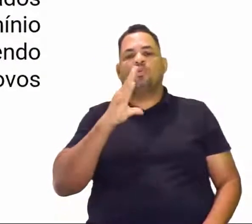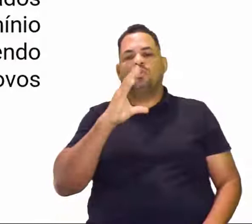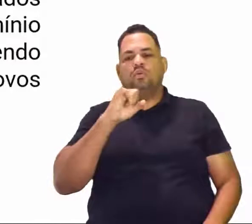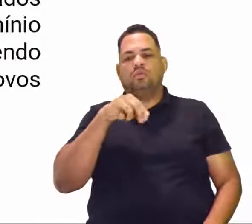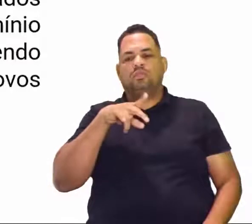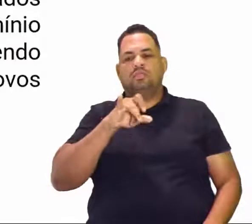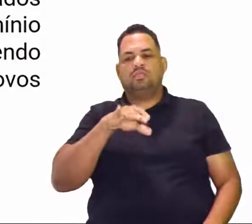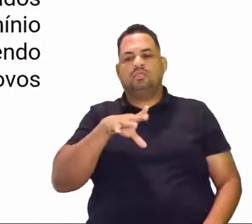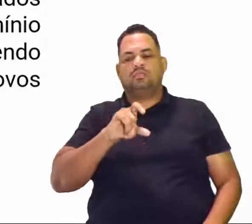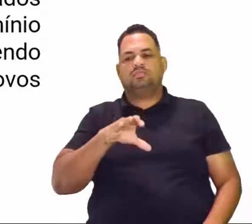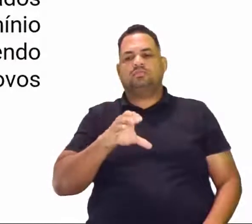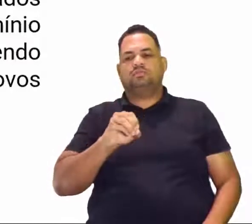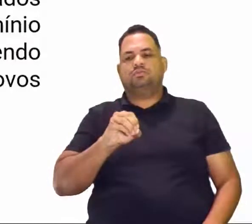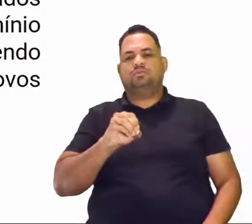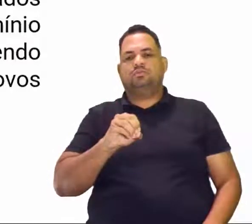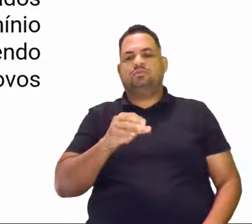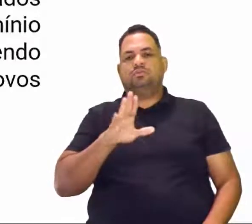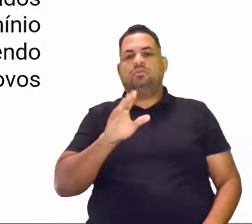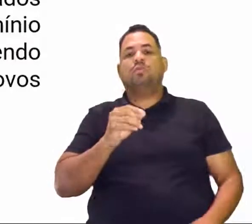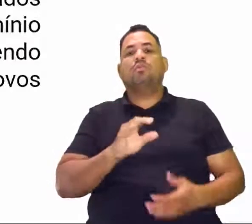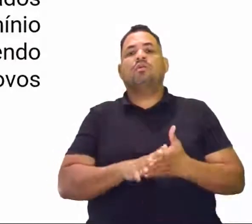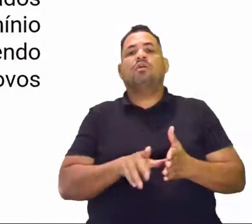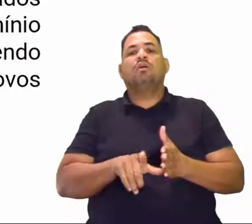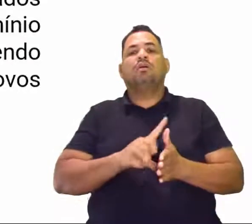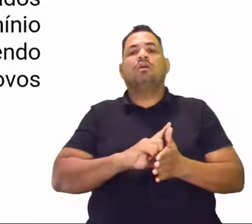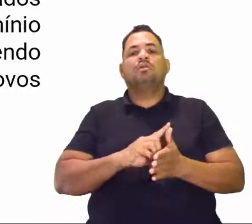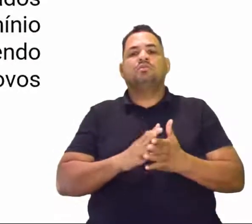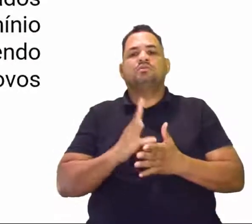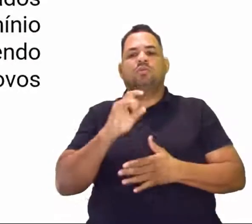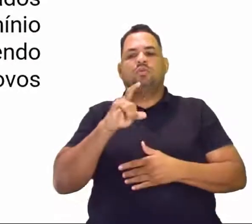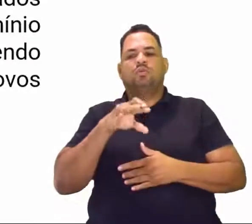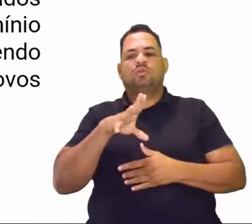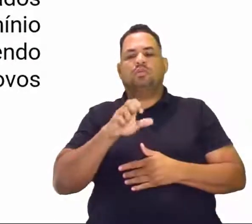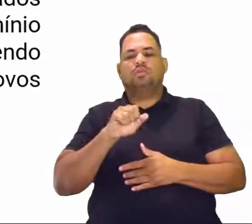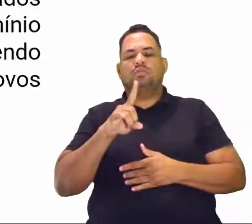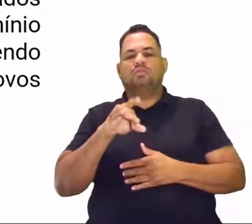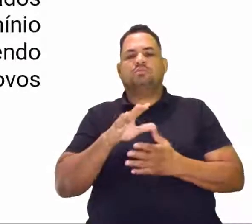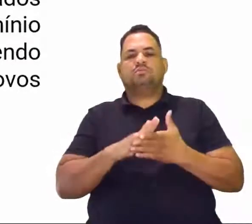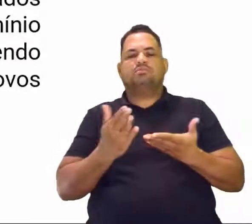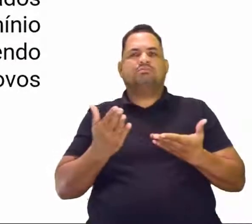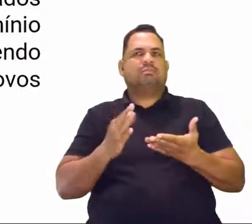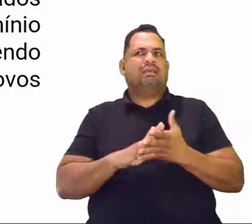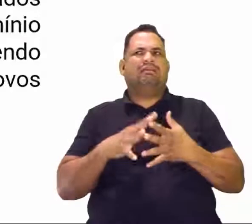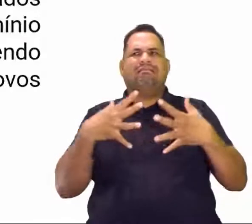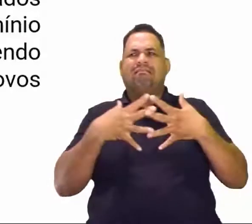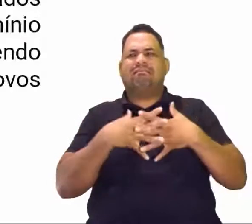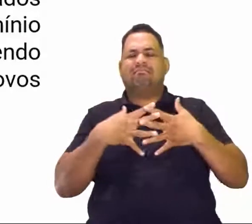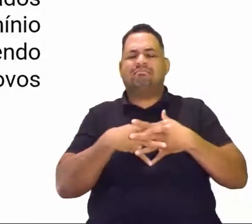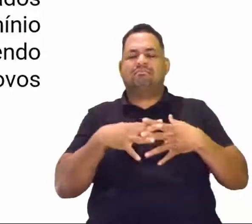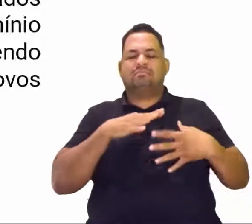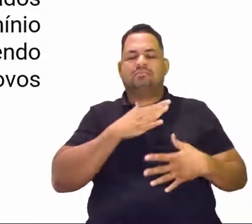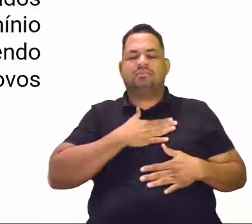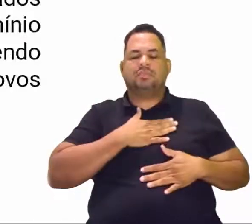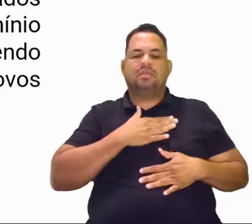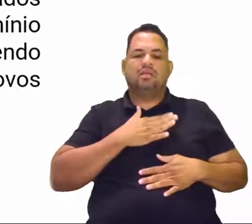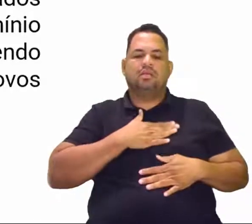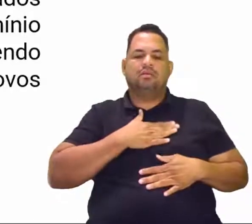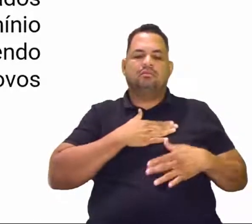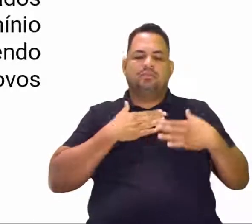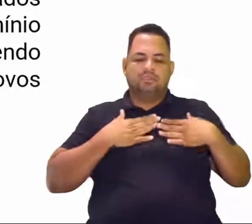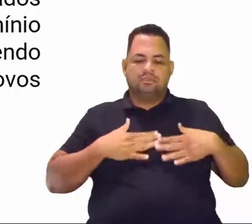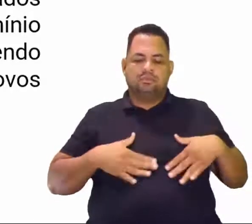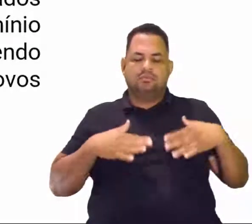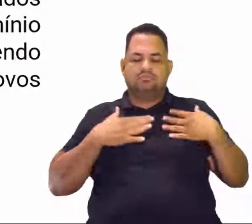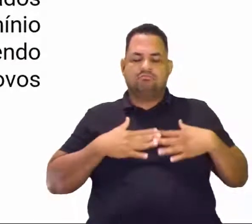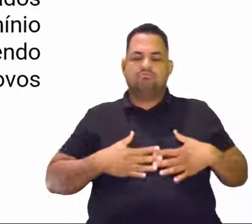colonialismo né e o presidente da colonialidade professora não confunde a gente calma coração que